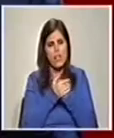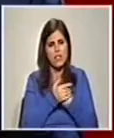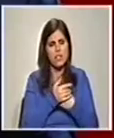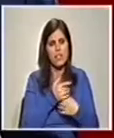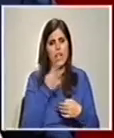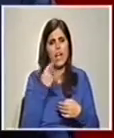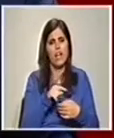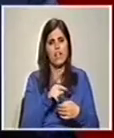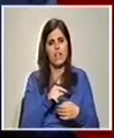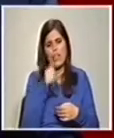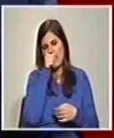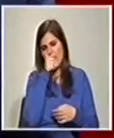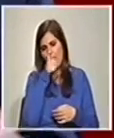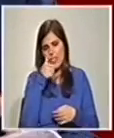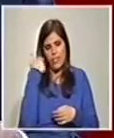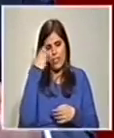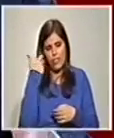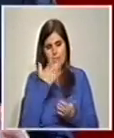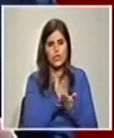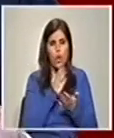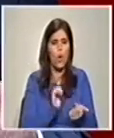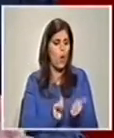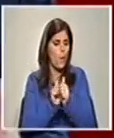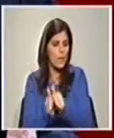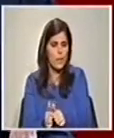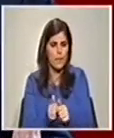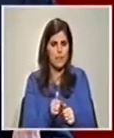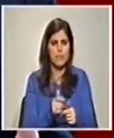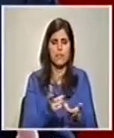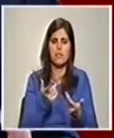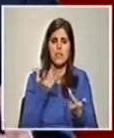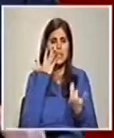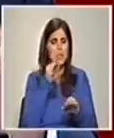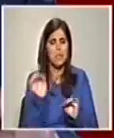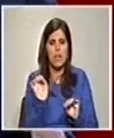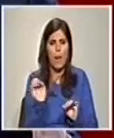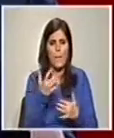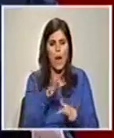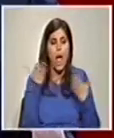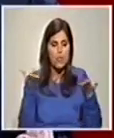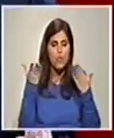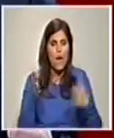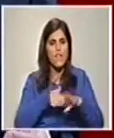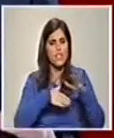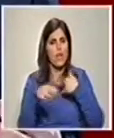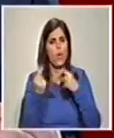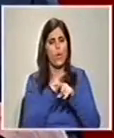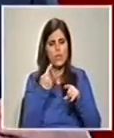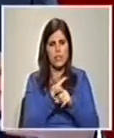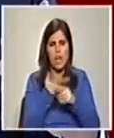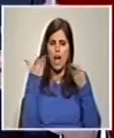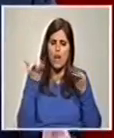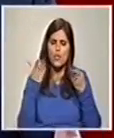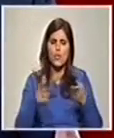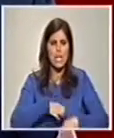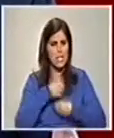um entretenimento ou um acompanhamento no sentido mais clássico do termo, mas ajudá-los a fazer coisas, ajudá-los a